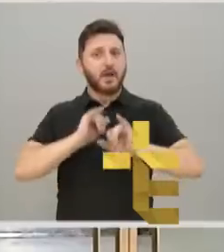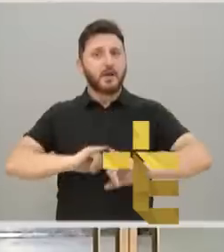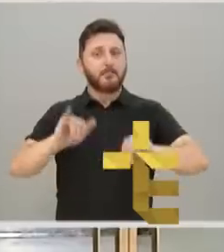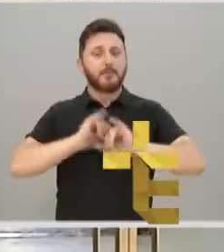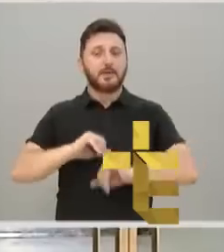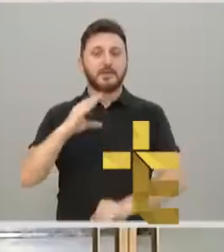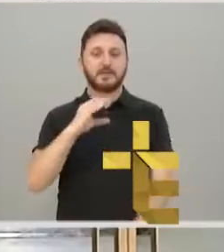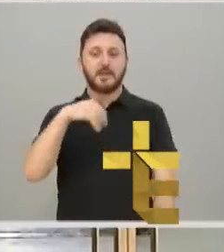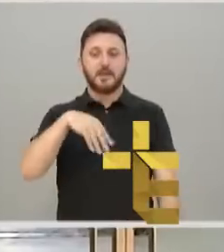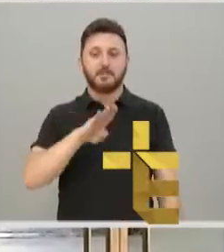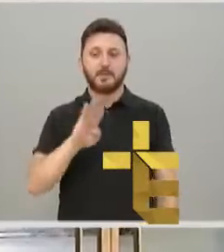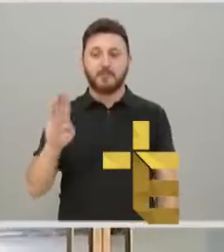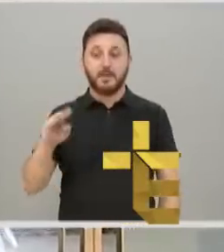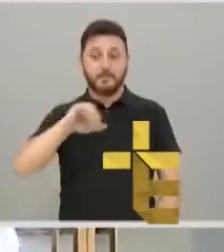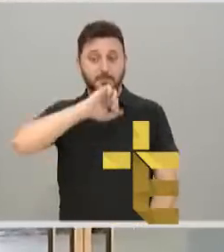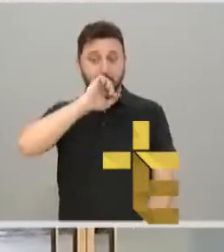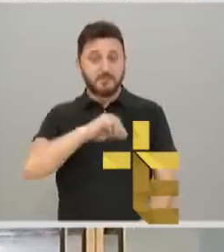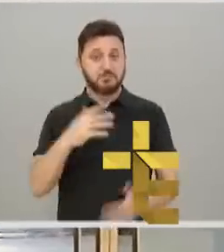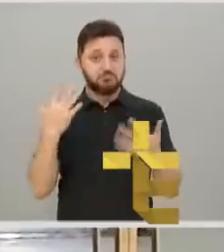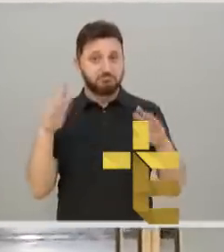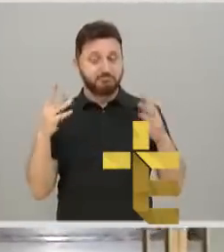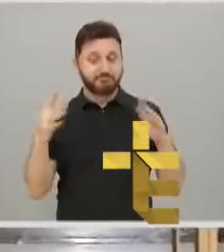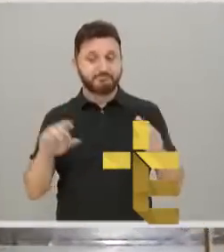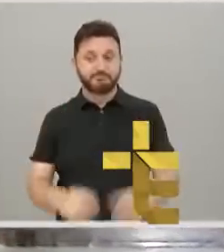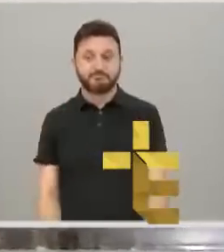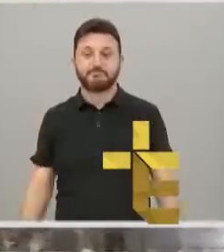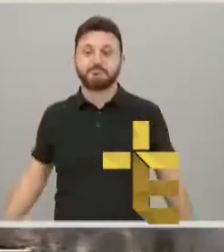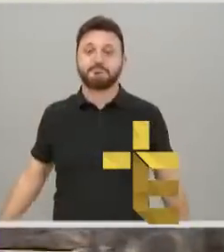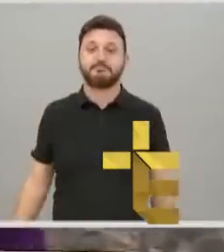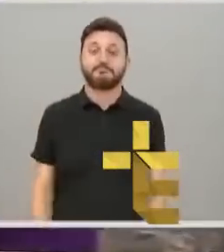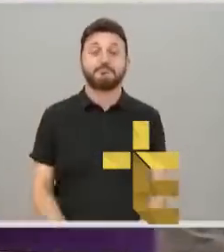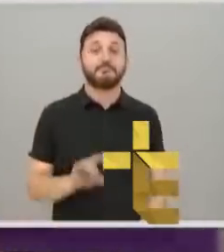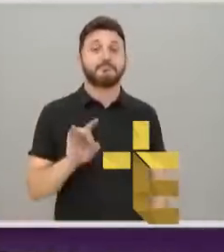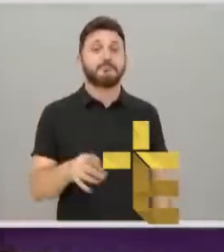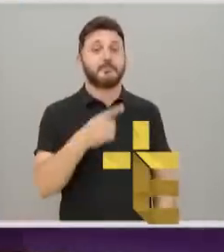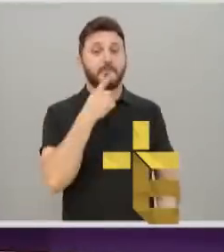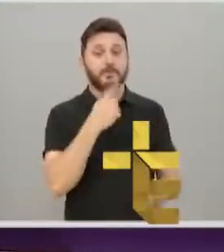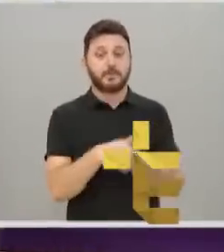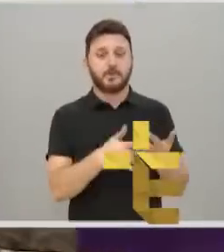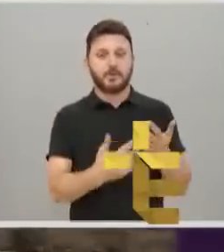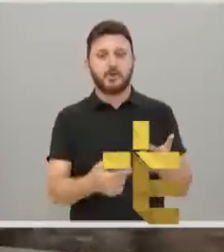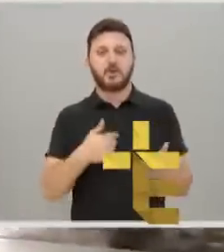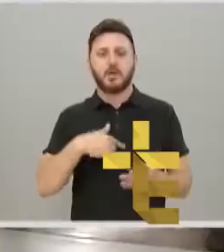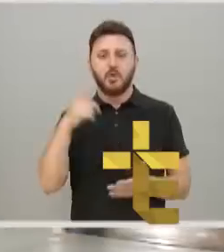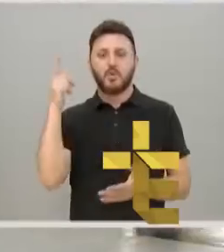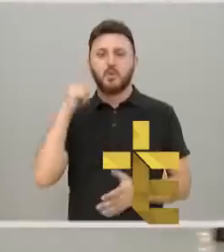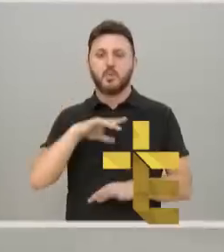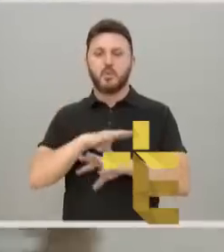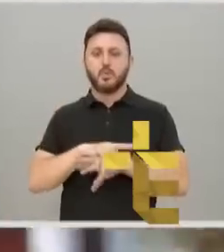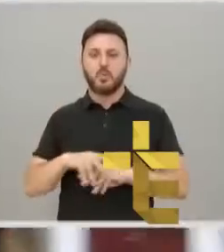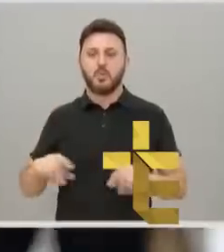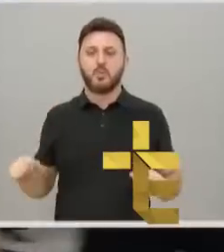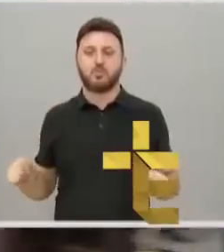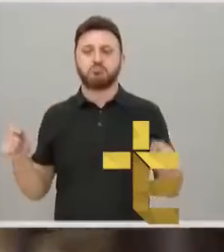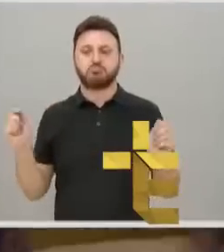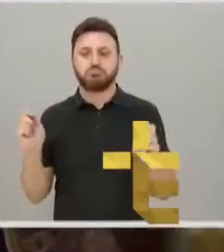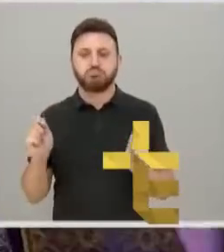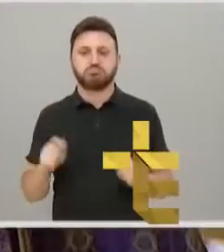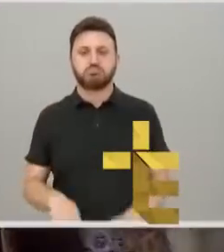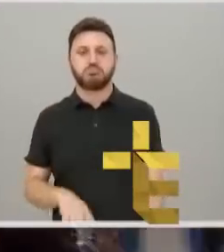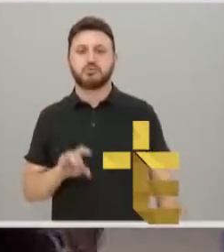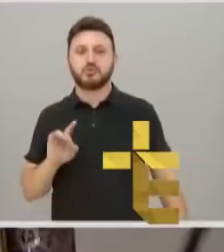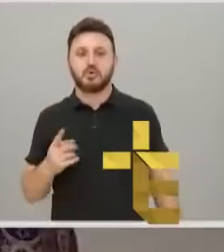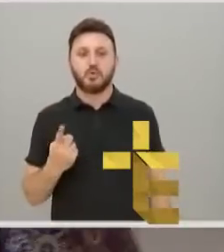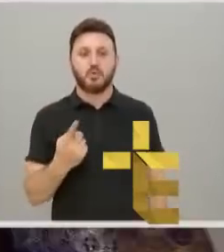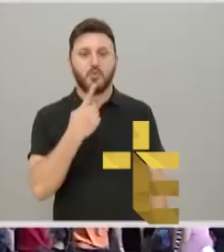bispos. Basta uma gota do teu sangue e eu serei curado. Basta